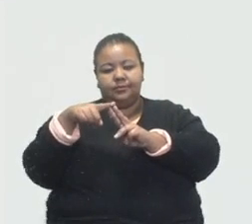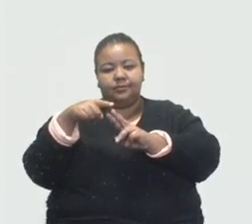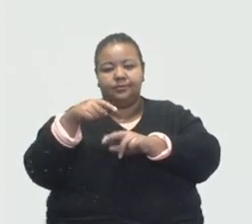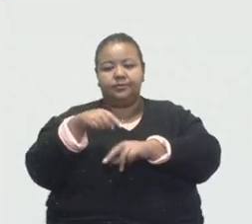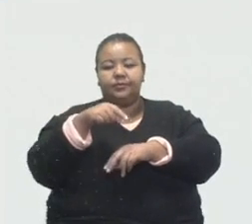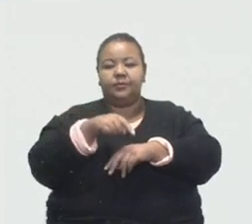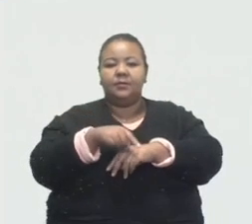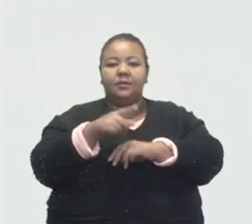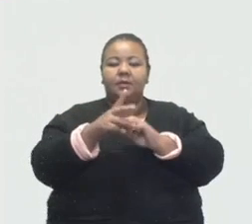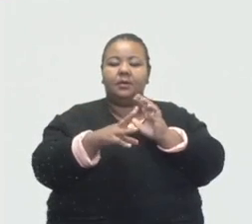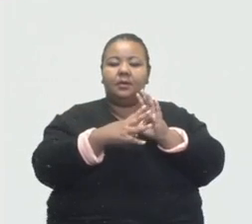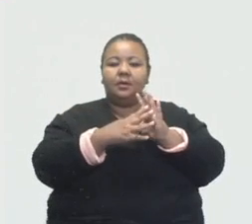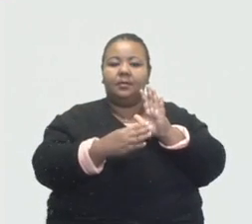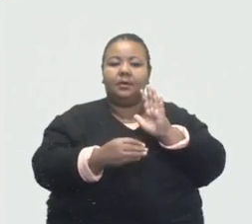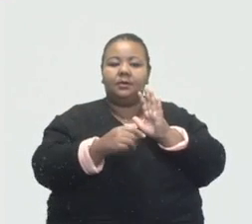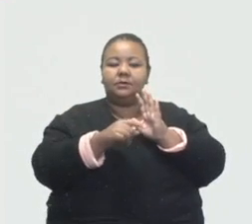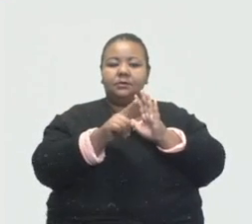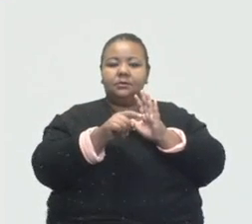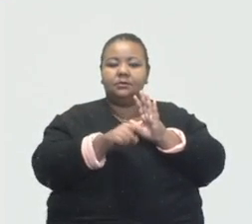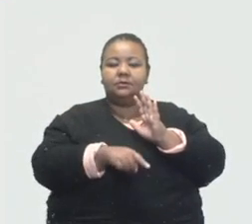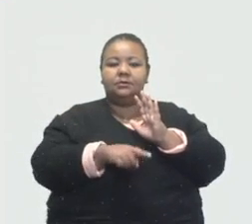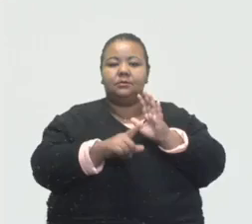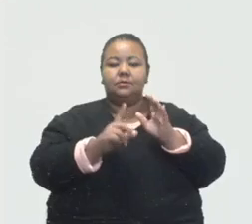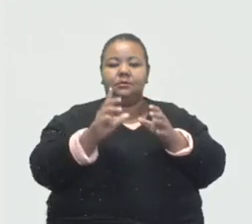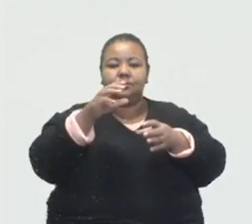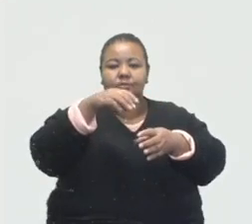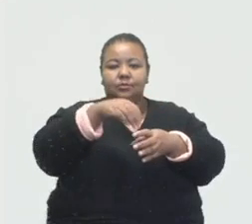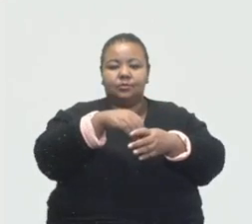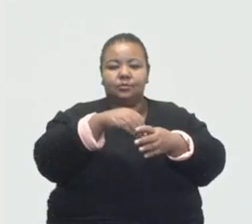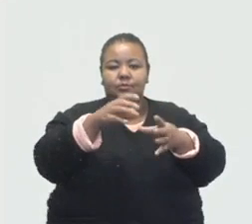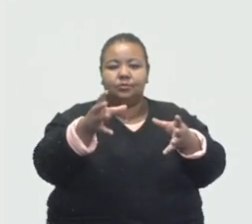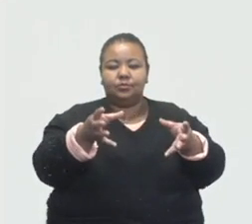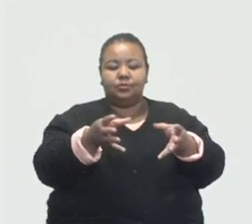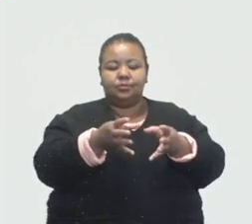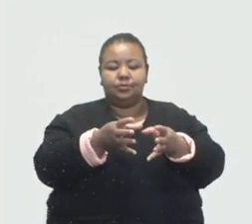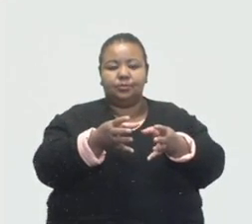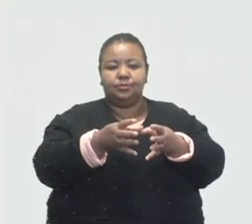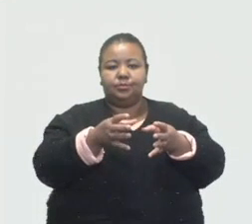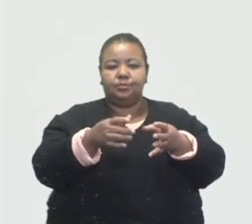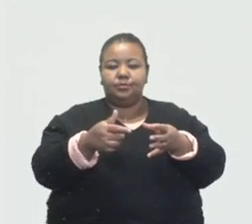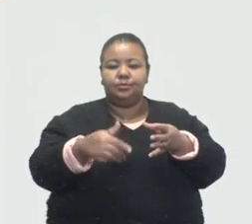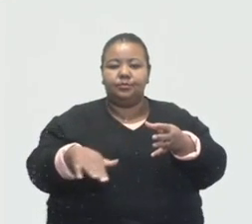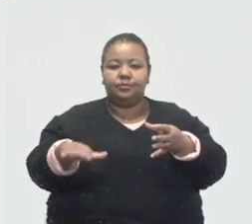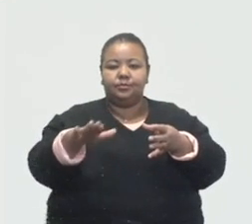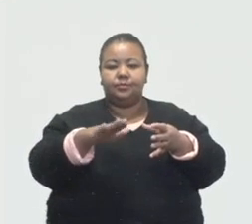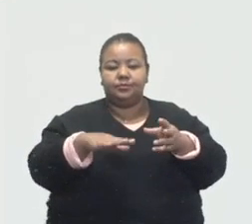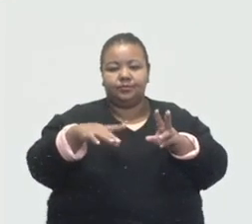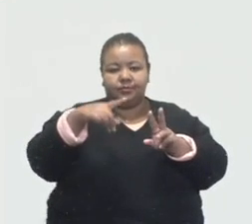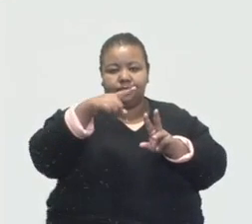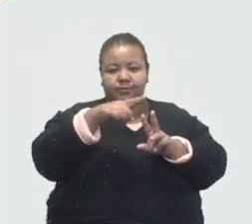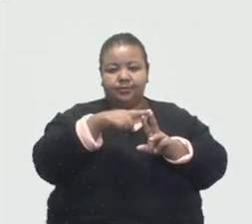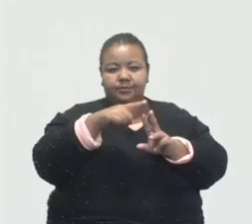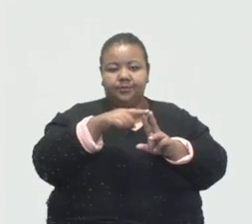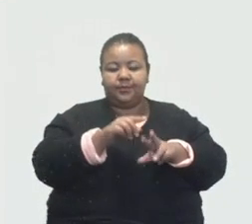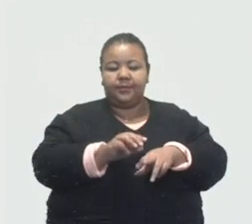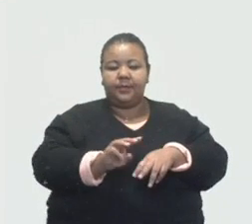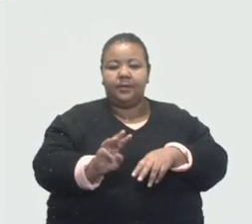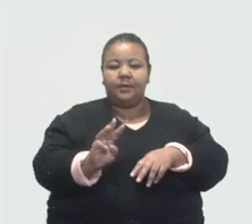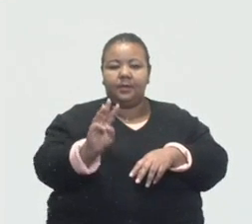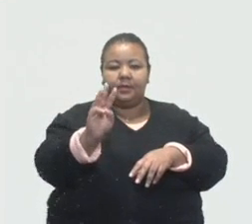a imagem ela está contida no nosso espaço vetorial